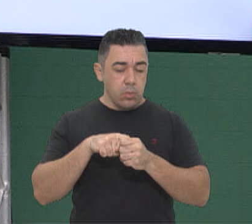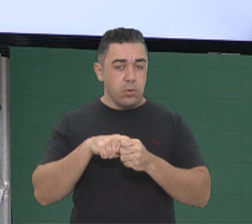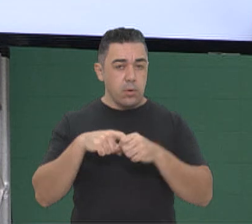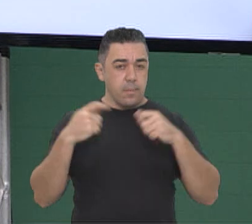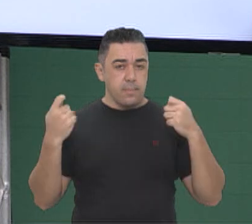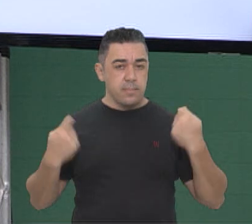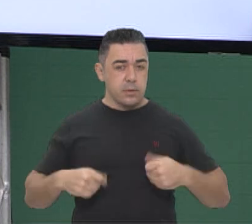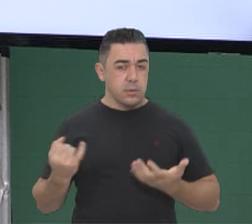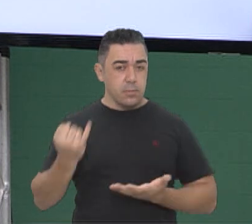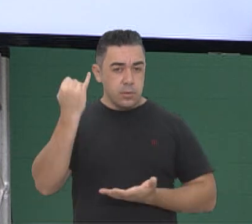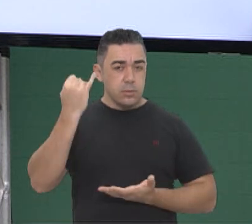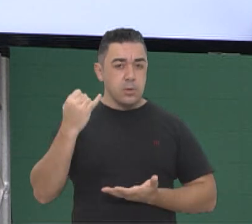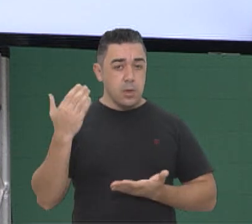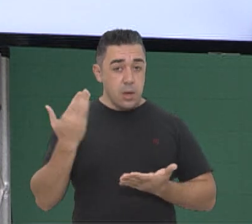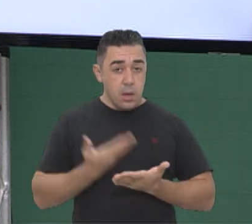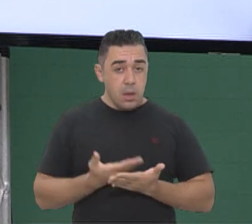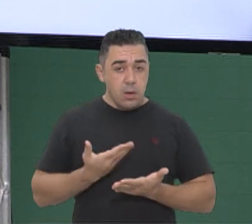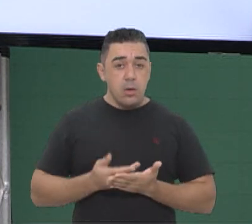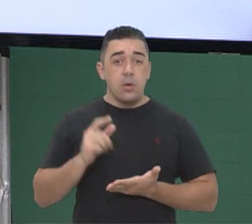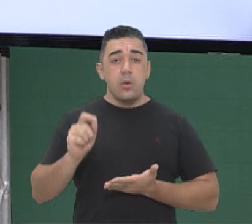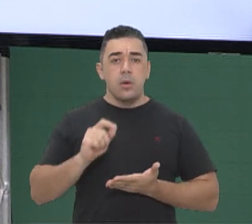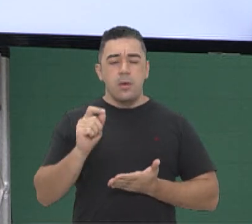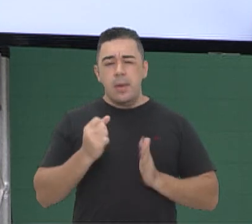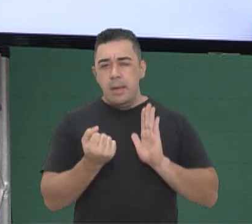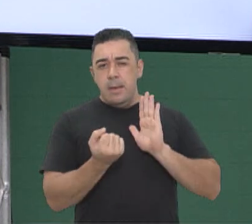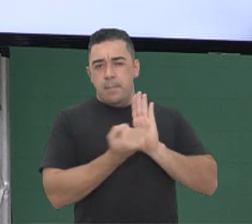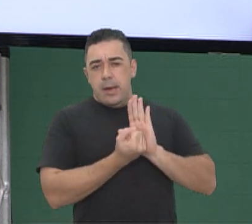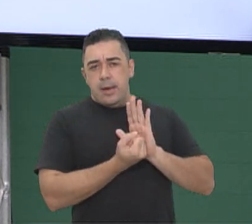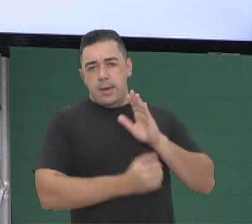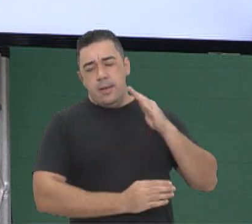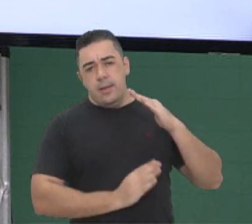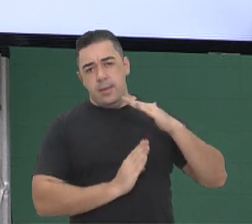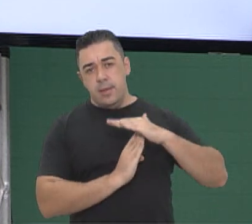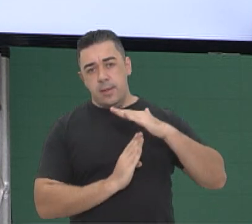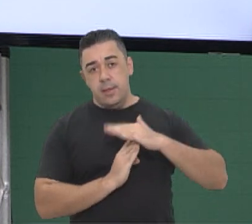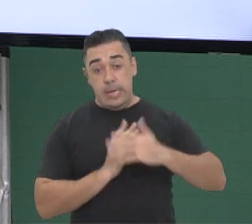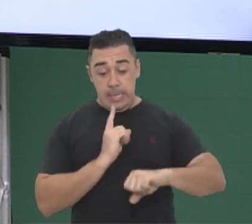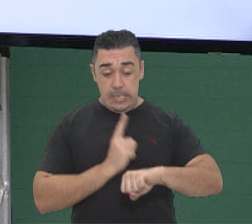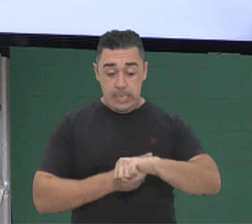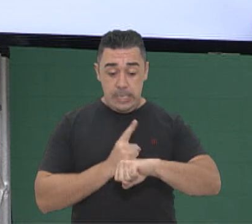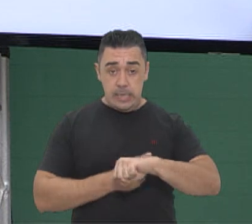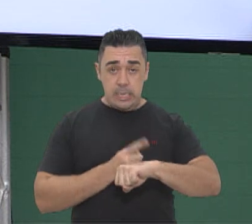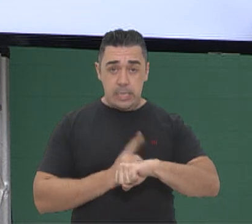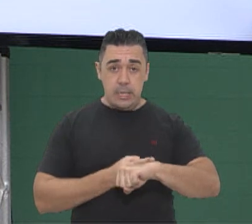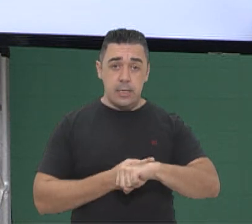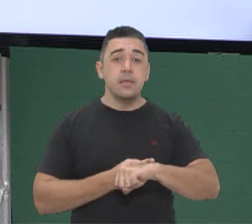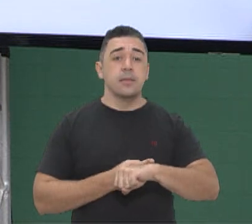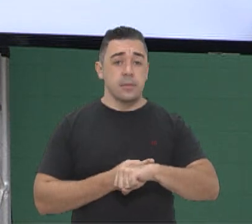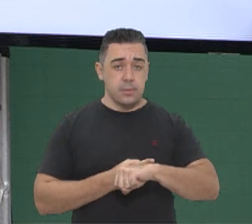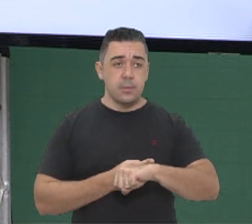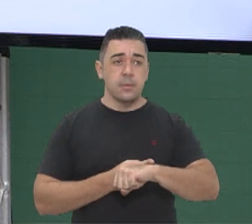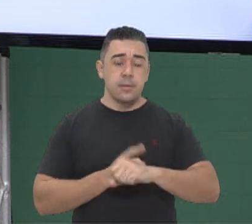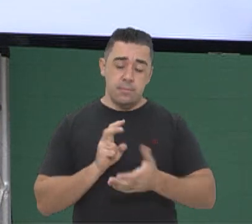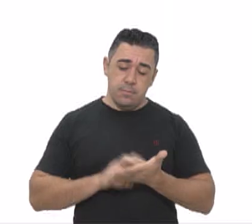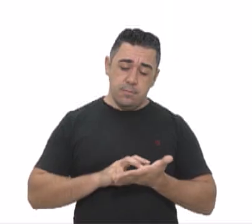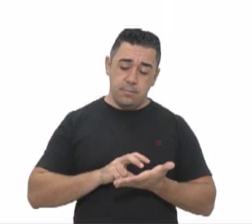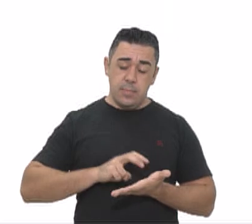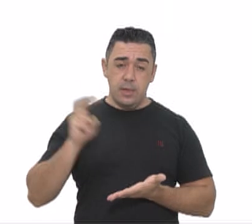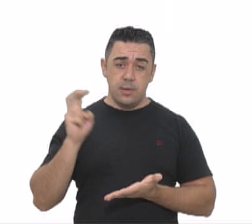imprescindível na aula também. Os marcadores temporais que marcam o tempo.